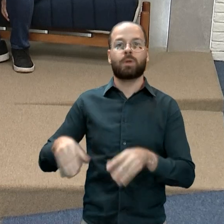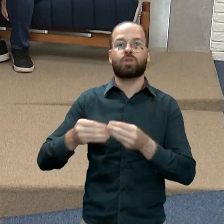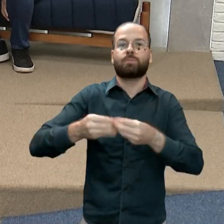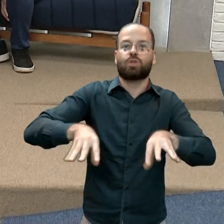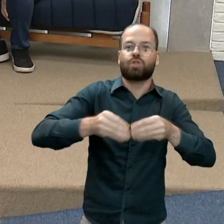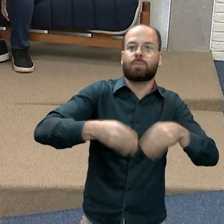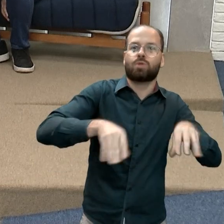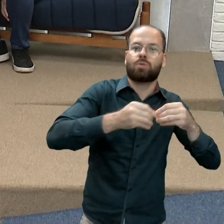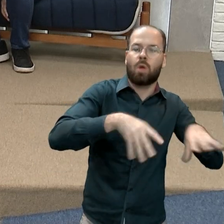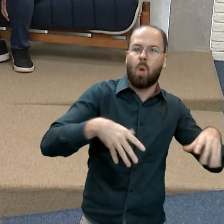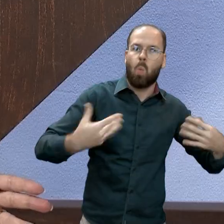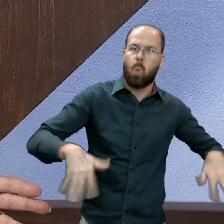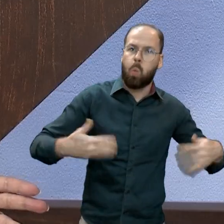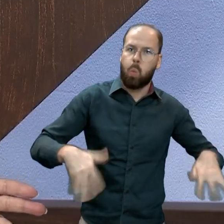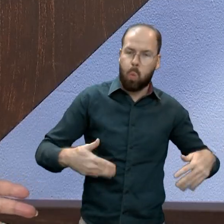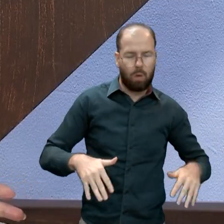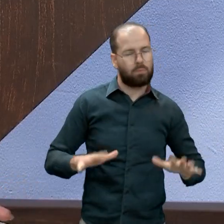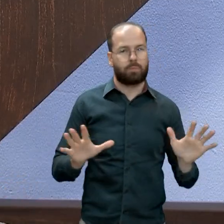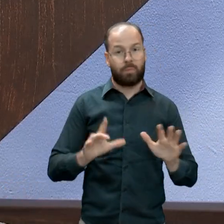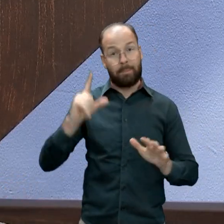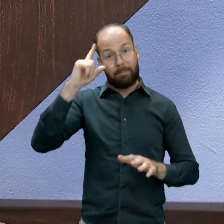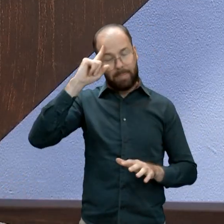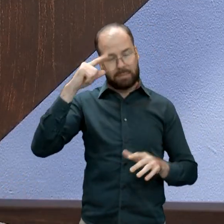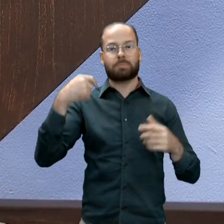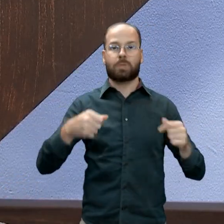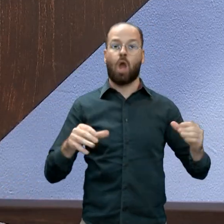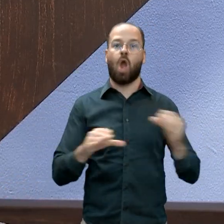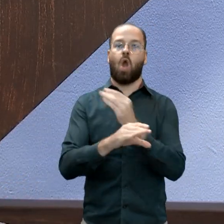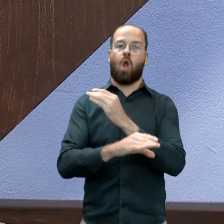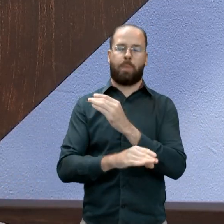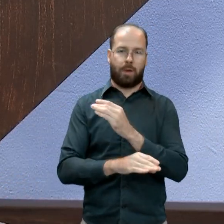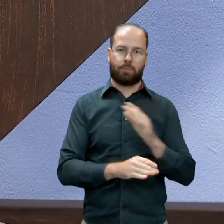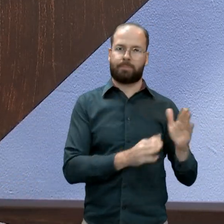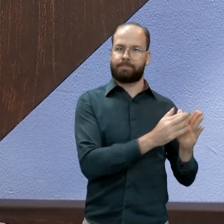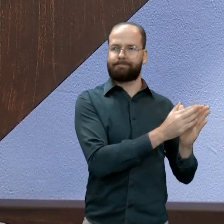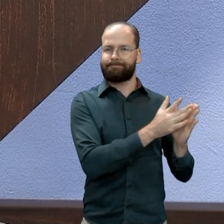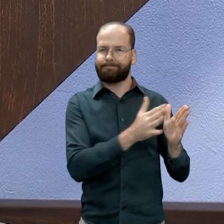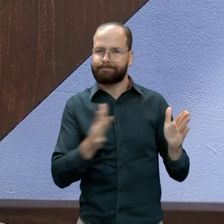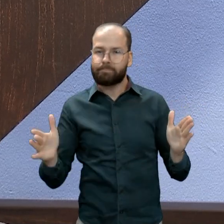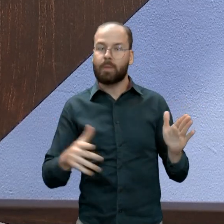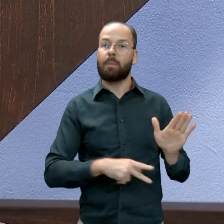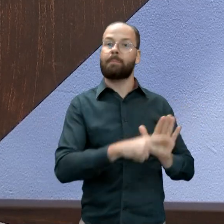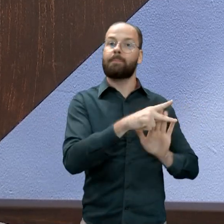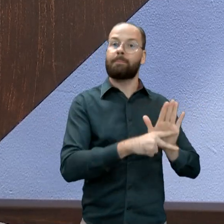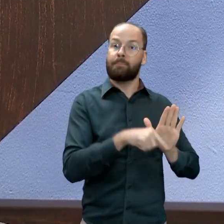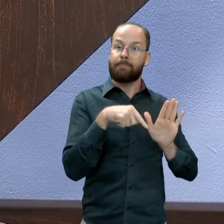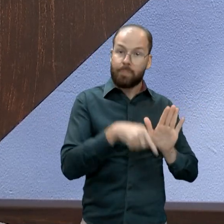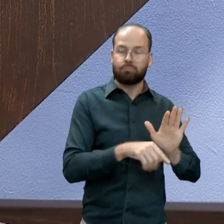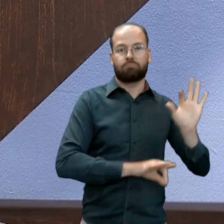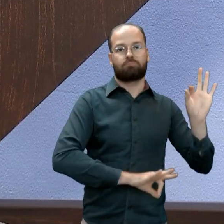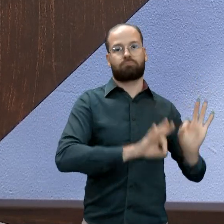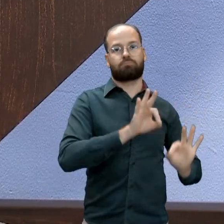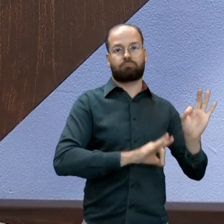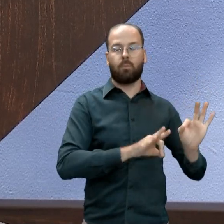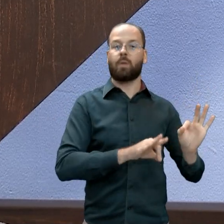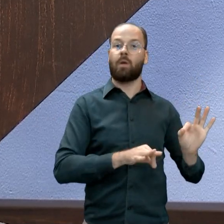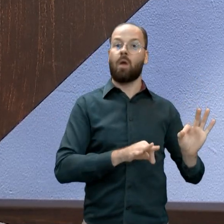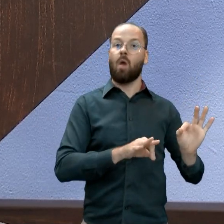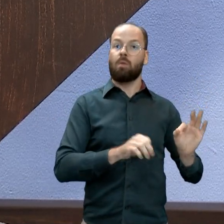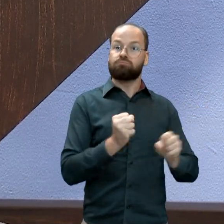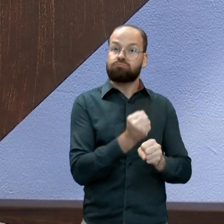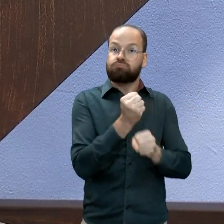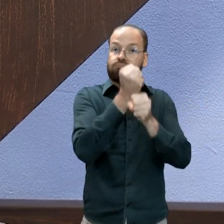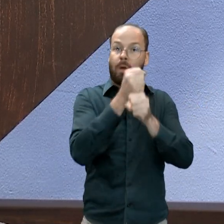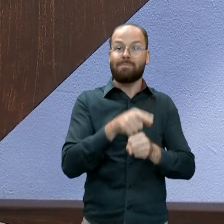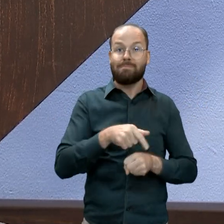pensar como um todo, desde o projeto, aí pensar de que maneira, né, eu tenho uma vida útil mais prolongada, né?